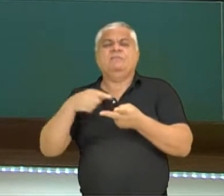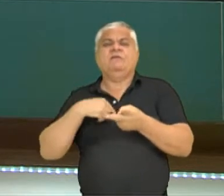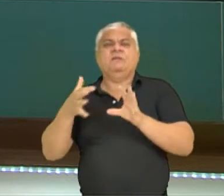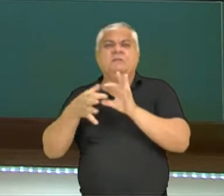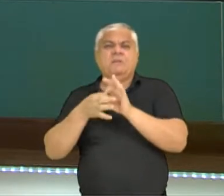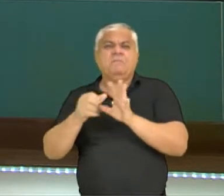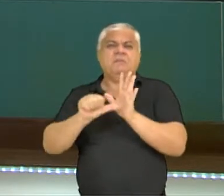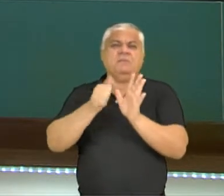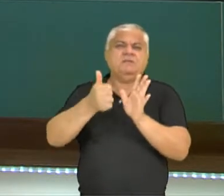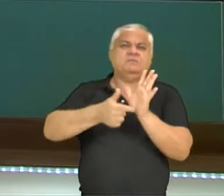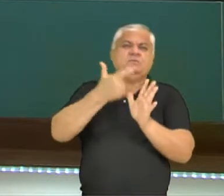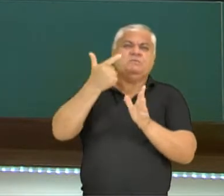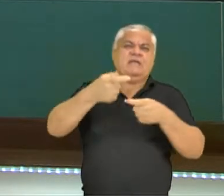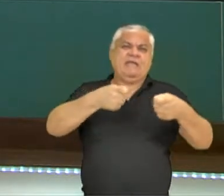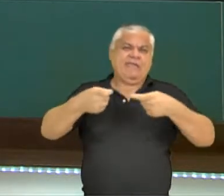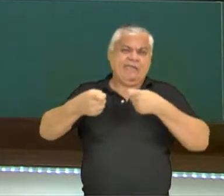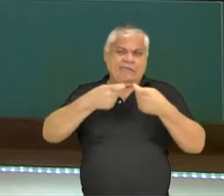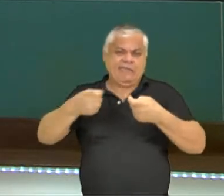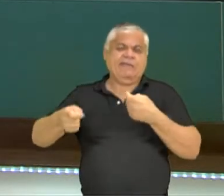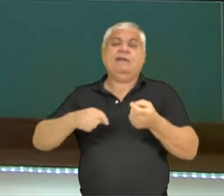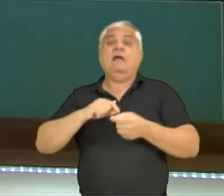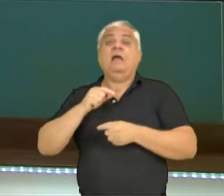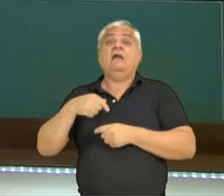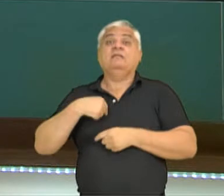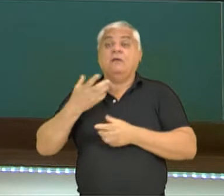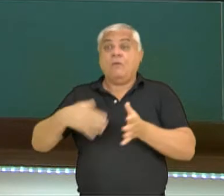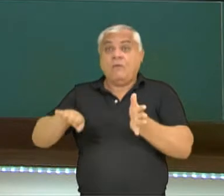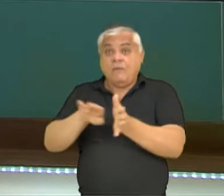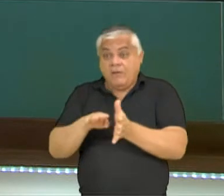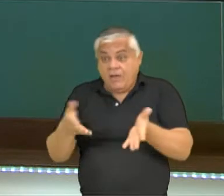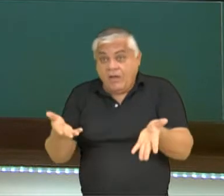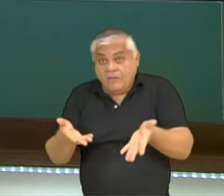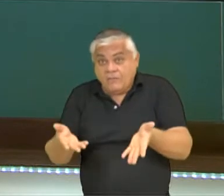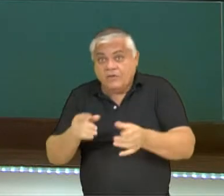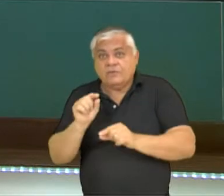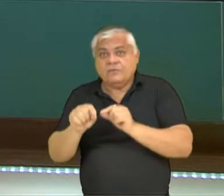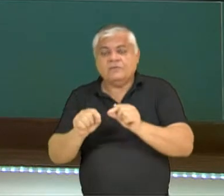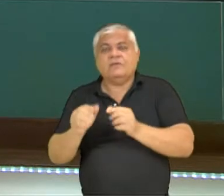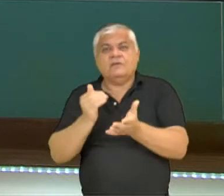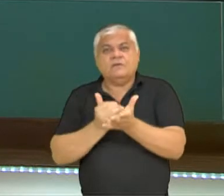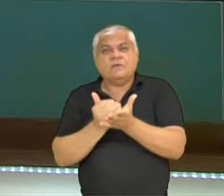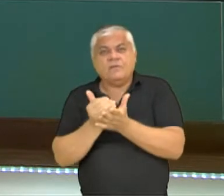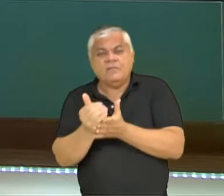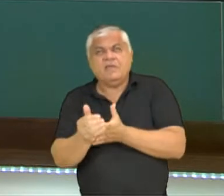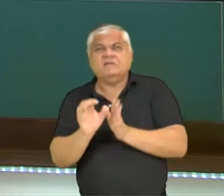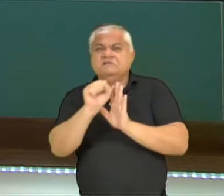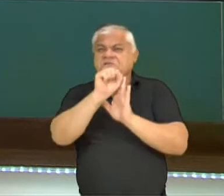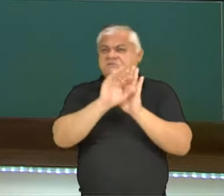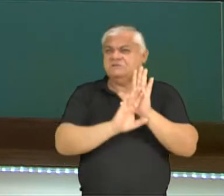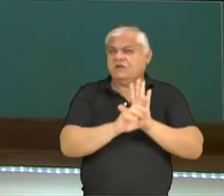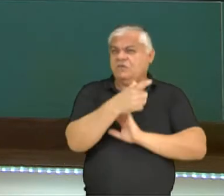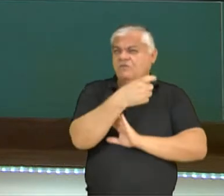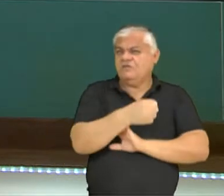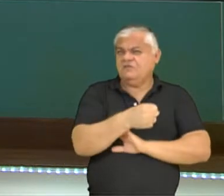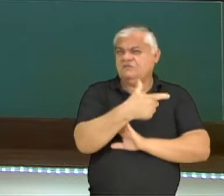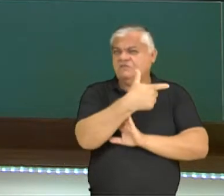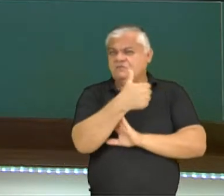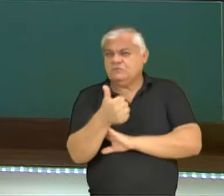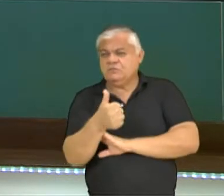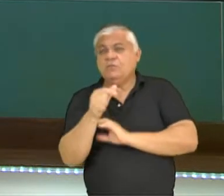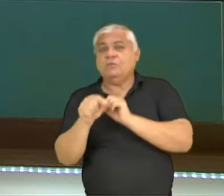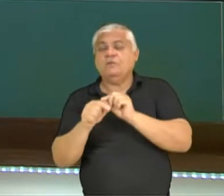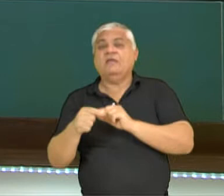à Primeira, à Segunda Guerra Mundial, e chegando aos nossos tempos, que é o final do século XX, início do XXI, nós vamos